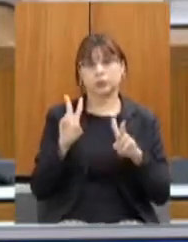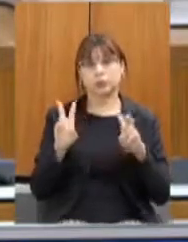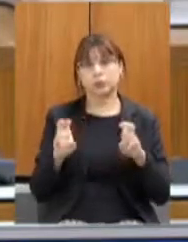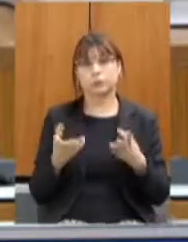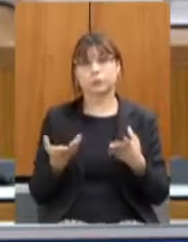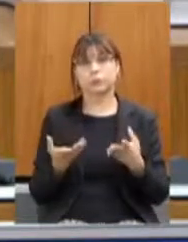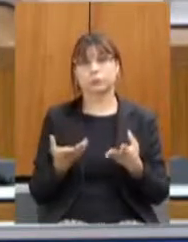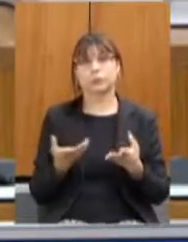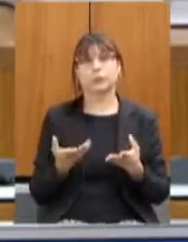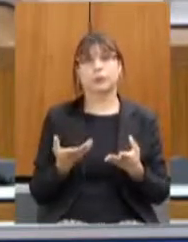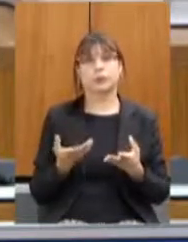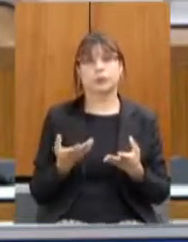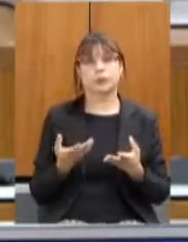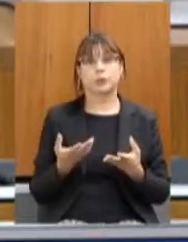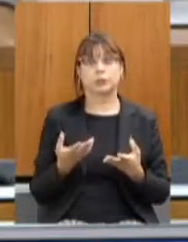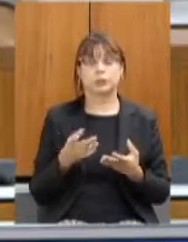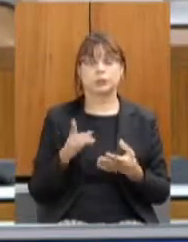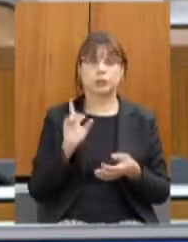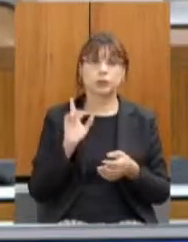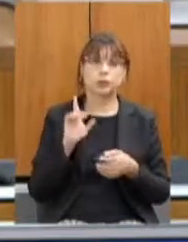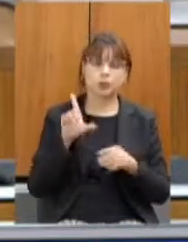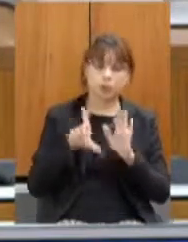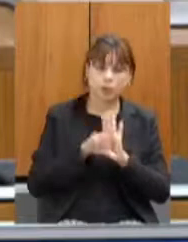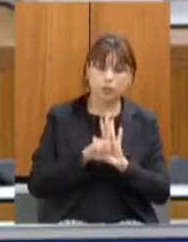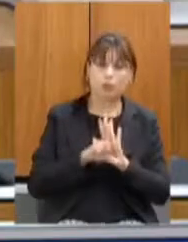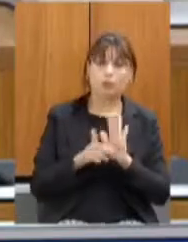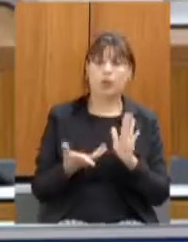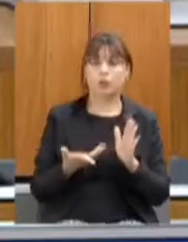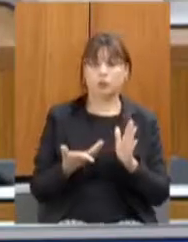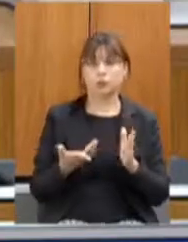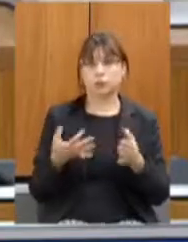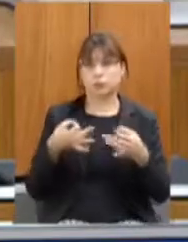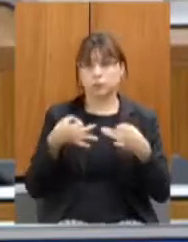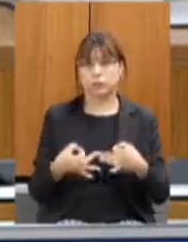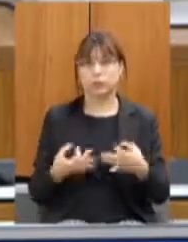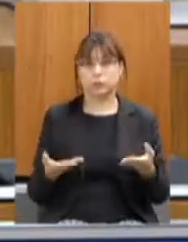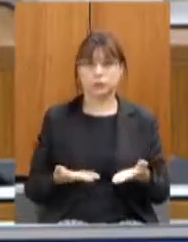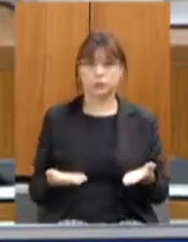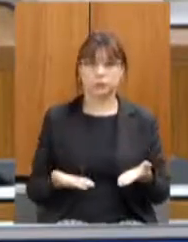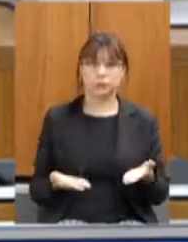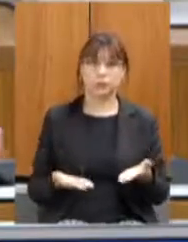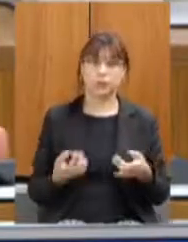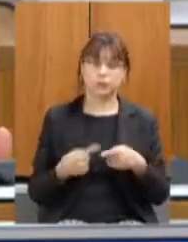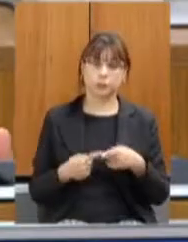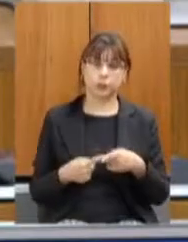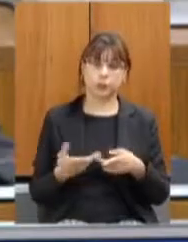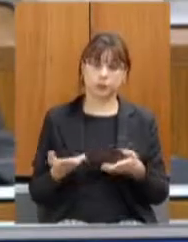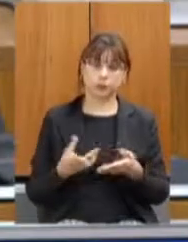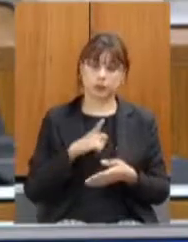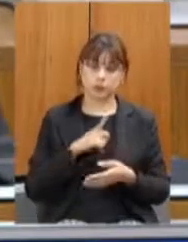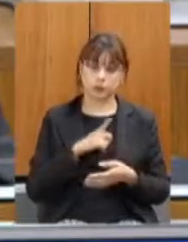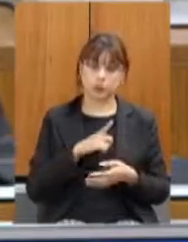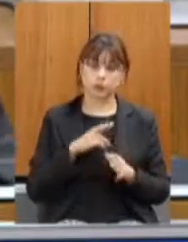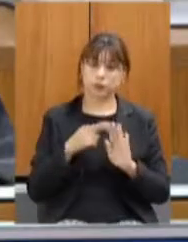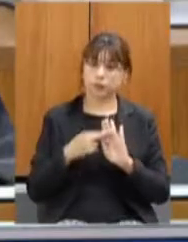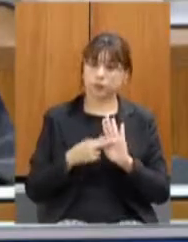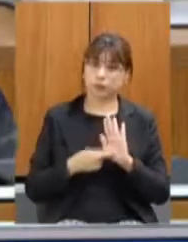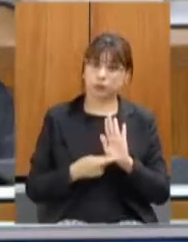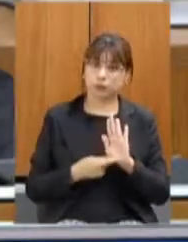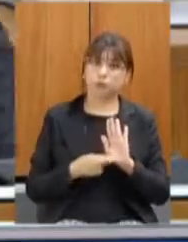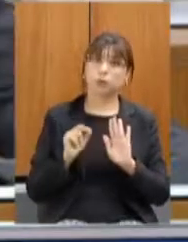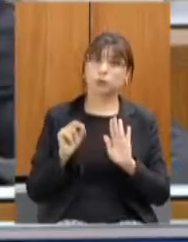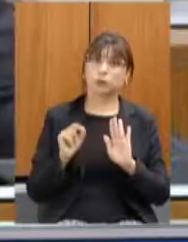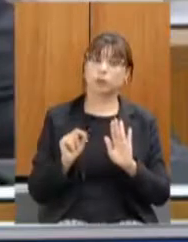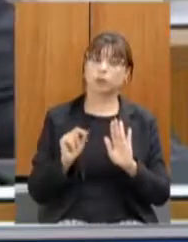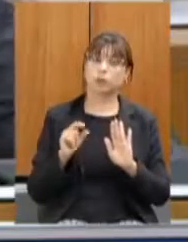ao acabou-se o legal vigente eu acho que é muito importante a gente entender que hoje existe um arcabouço legal que o